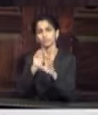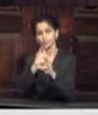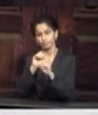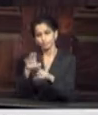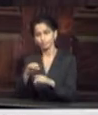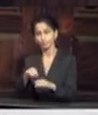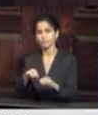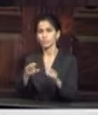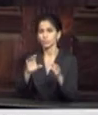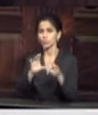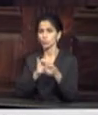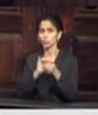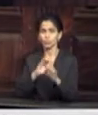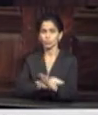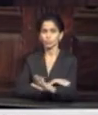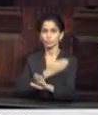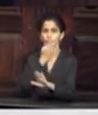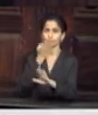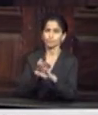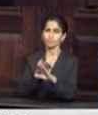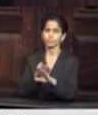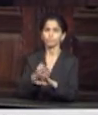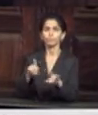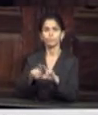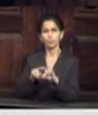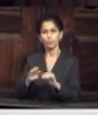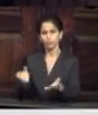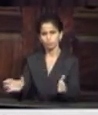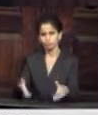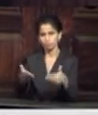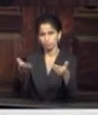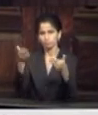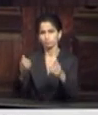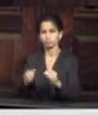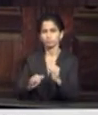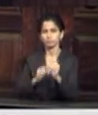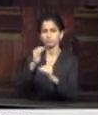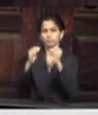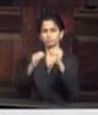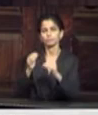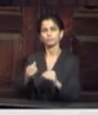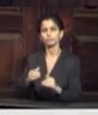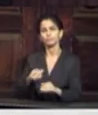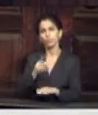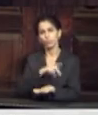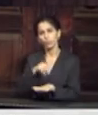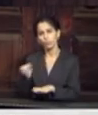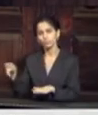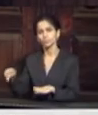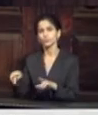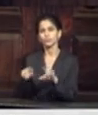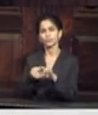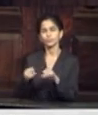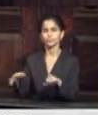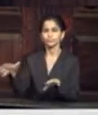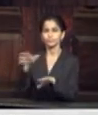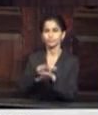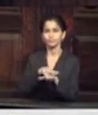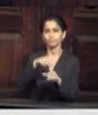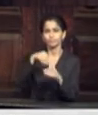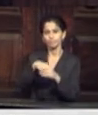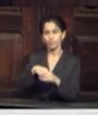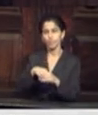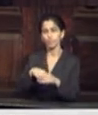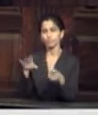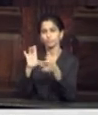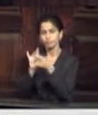com educação integral, da valorização do magistério, dos processos de inclusão nas redes